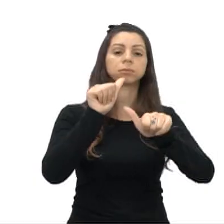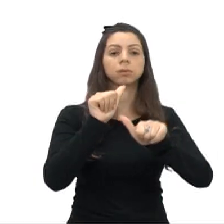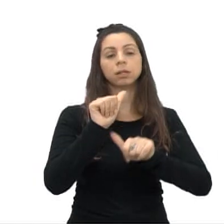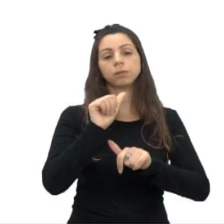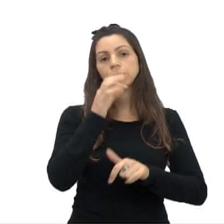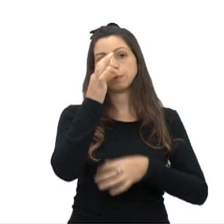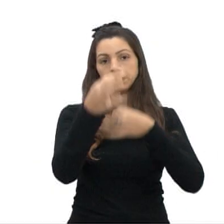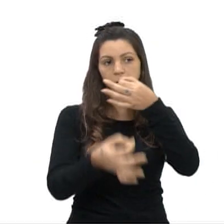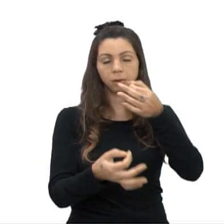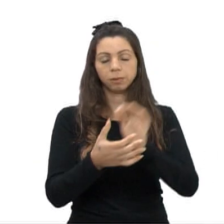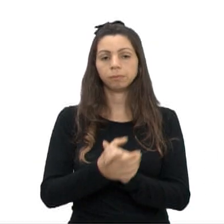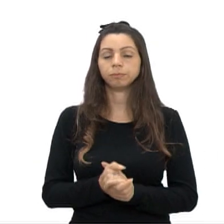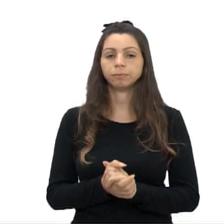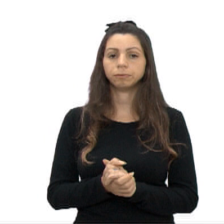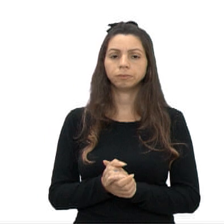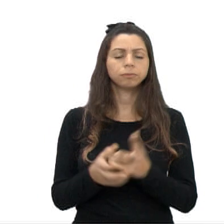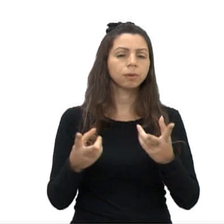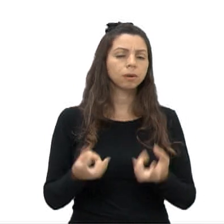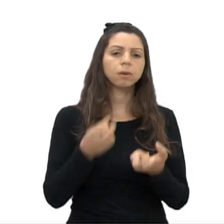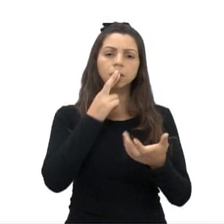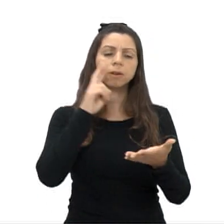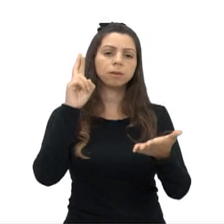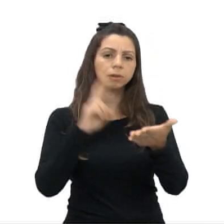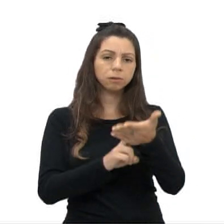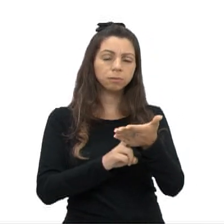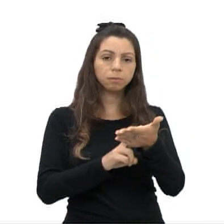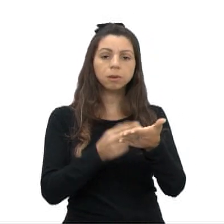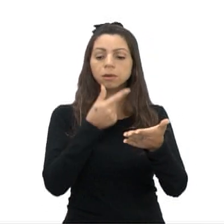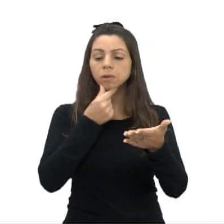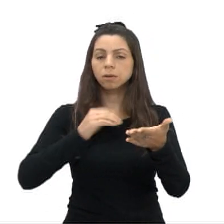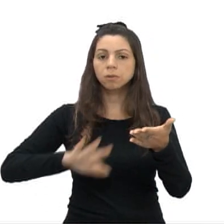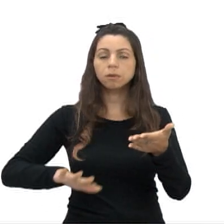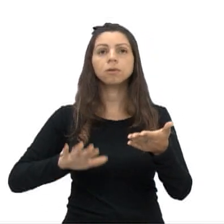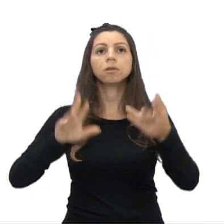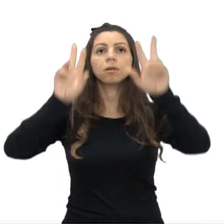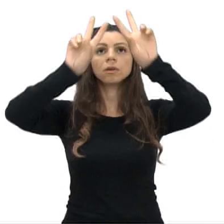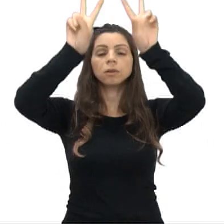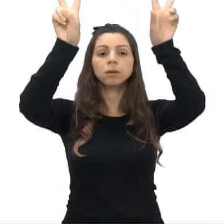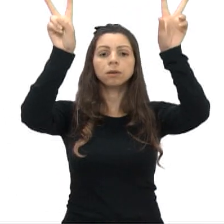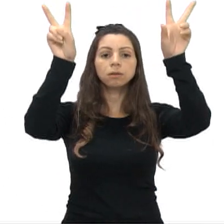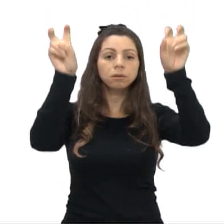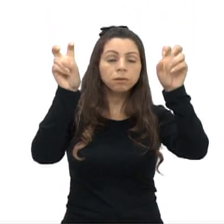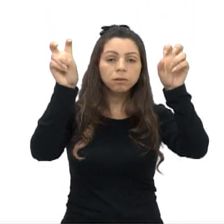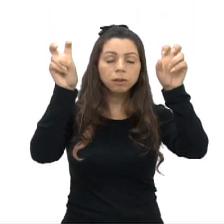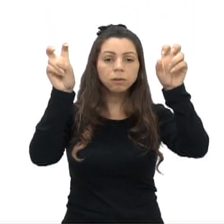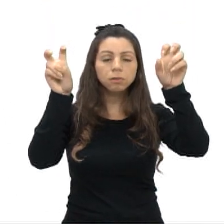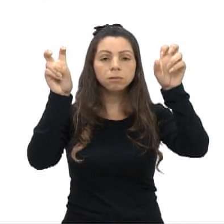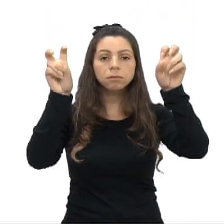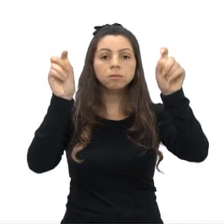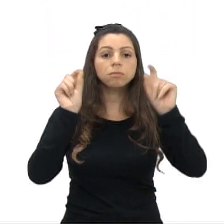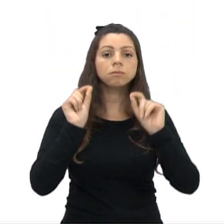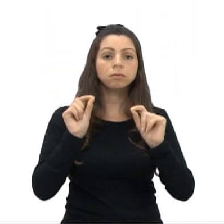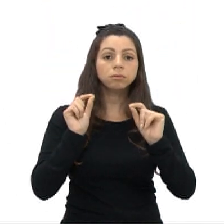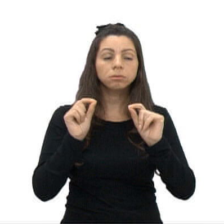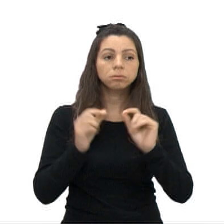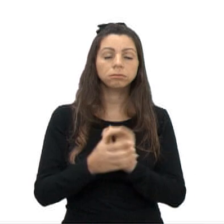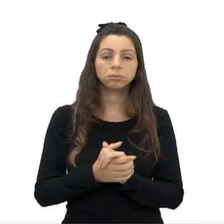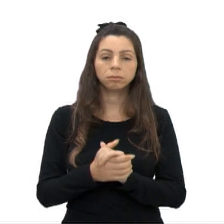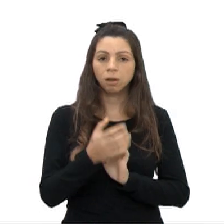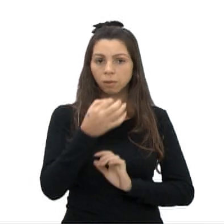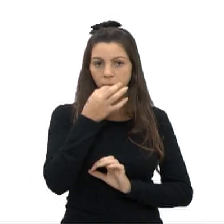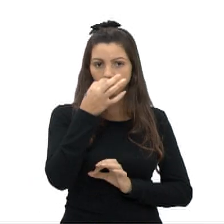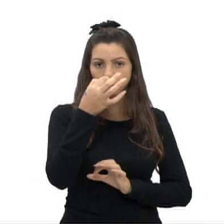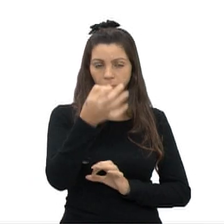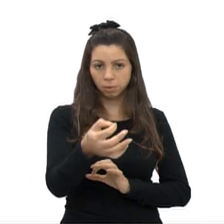Observando a resposta dada por Tavinho e o título do texto, O Menino Sem Imaginação, lembra o nosso título? Você acha